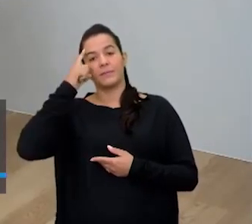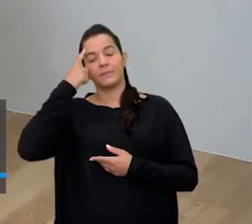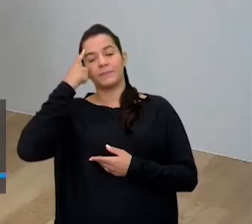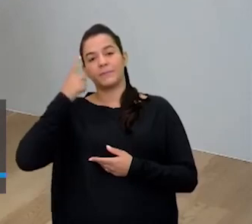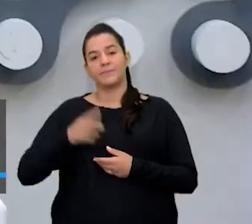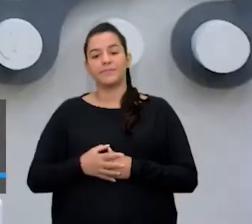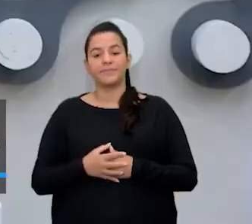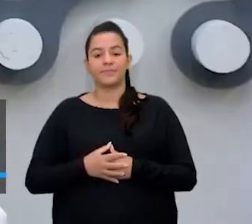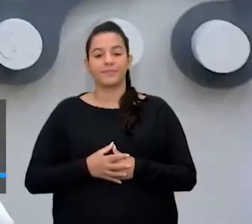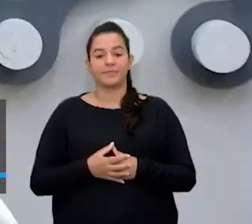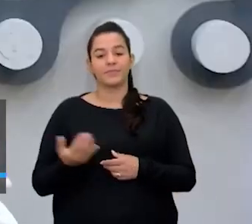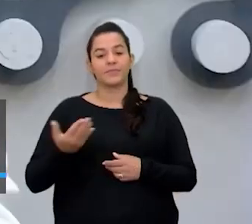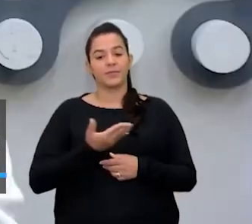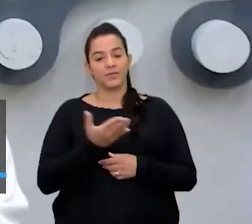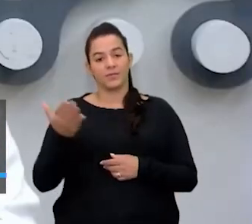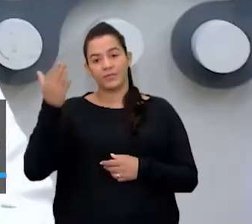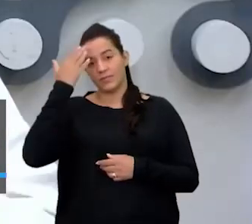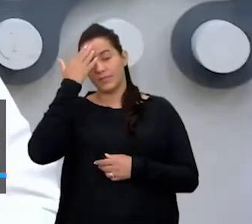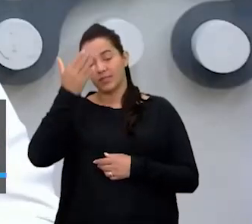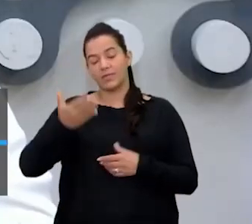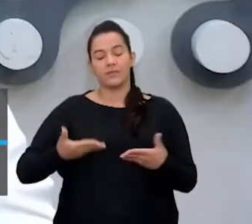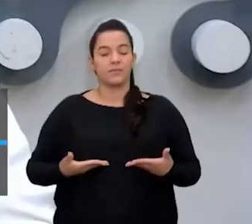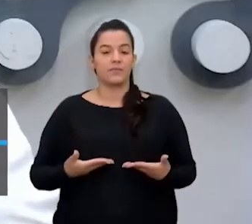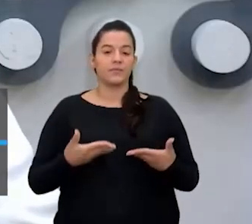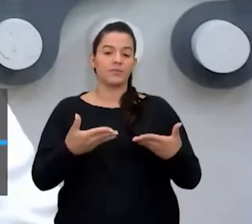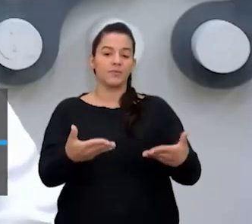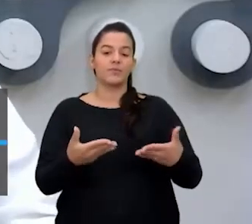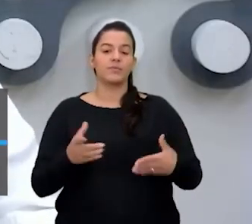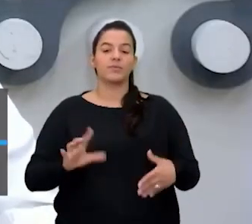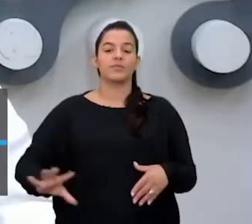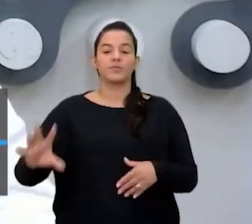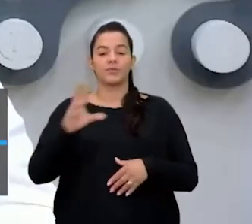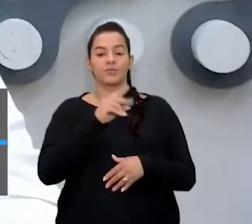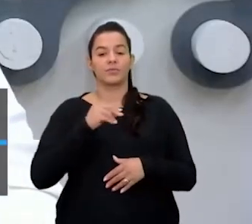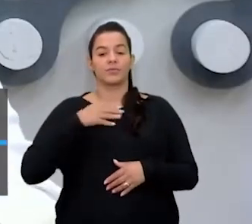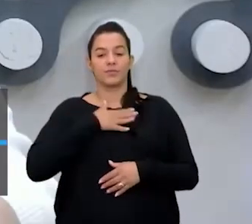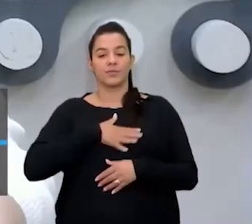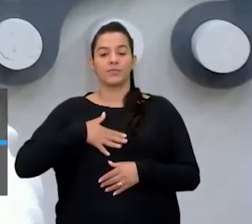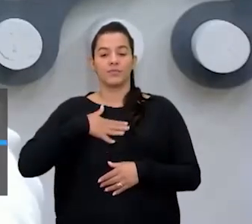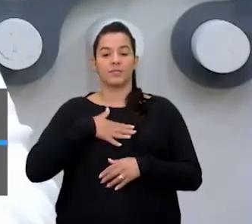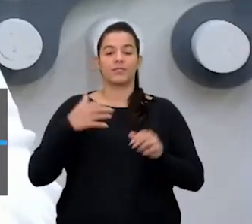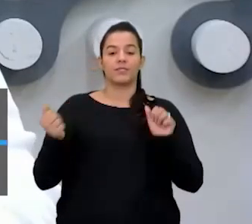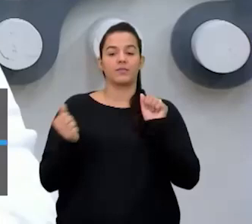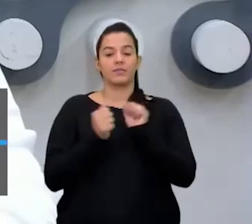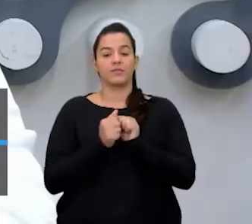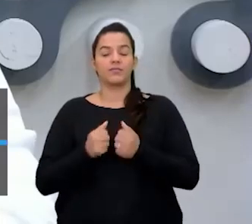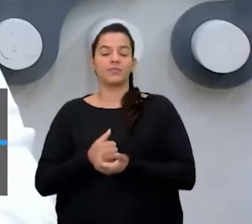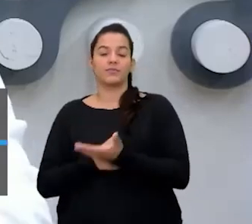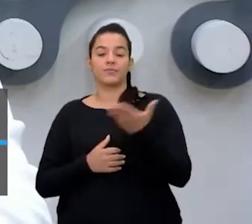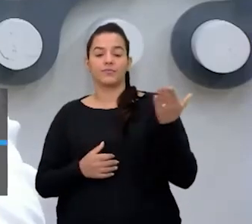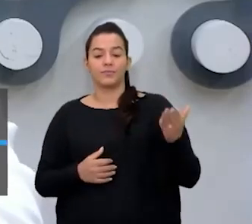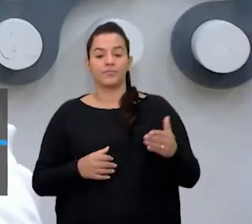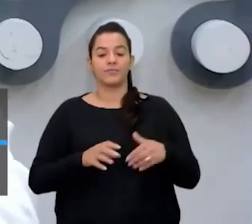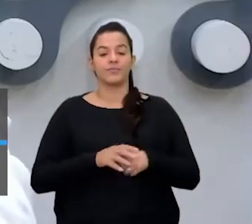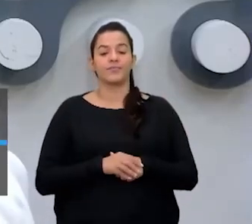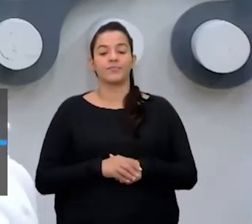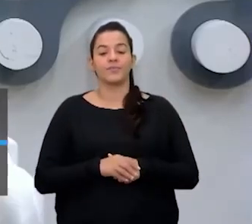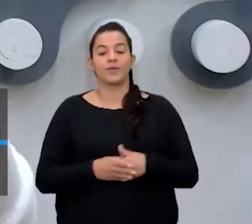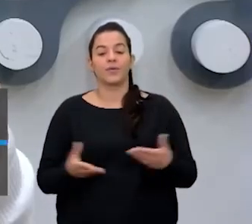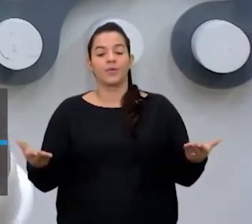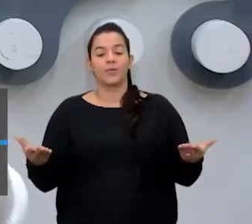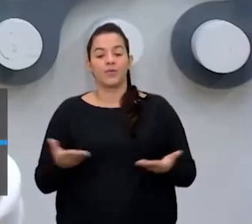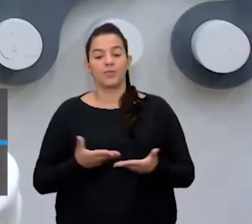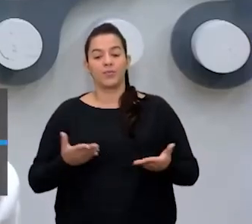pelo convite. Pessoal da segunda série, é um prazerzaço estar com todos vocês. A gente vai conversar então